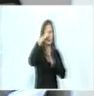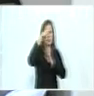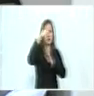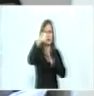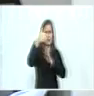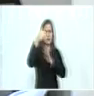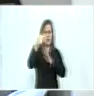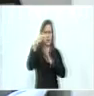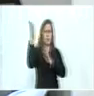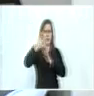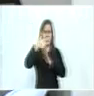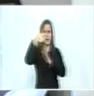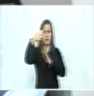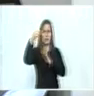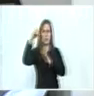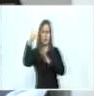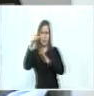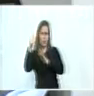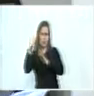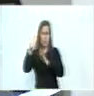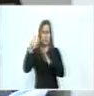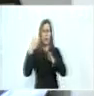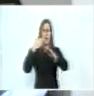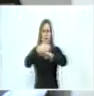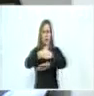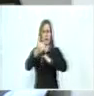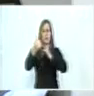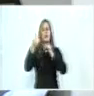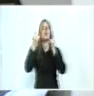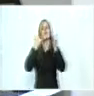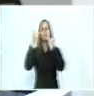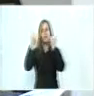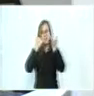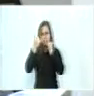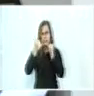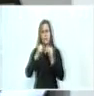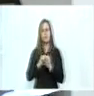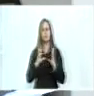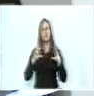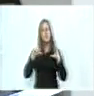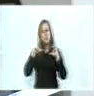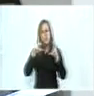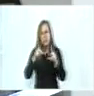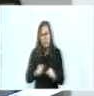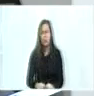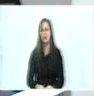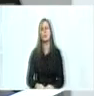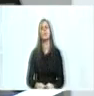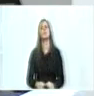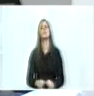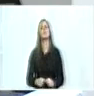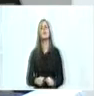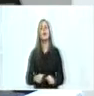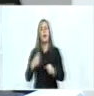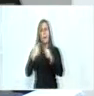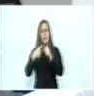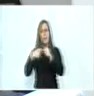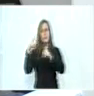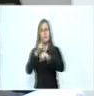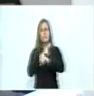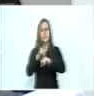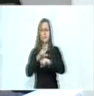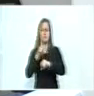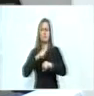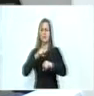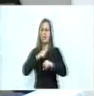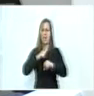12.527, de 2011, acesso à informação. Por tudo e em tudo, o município de Viçosa tem